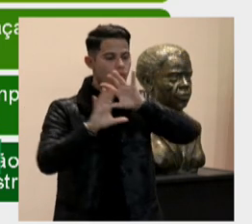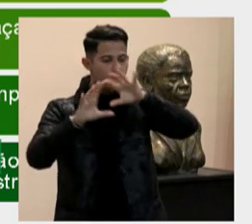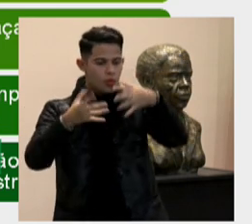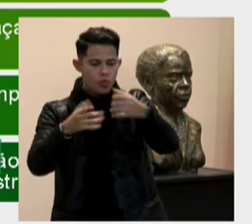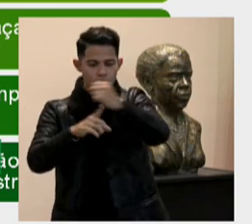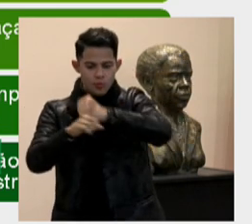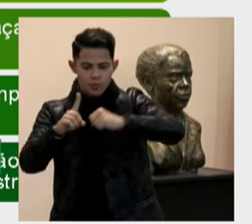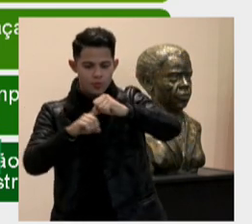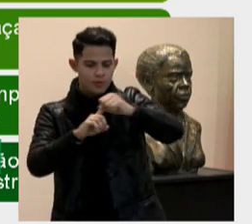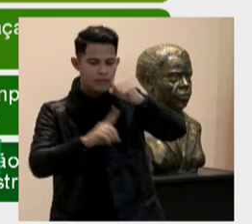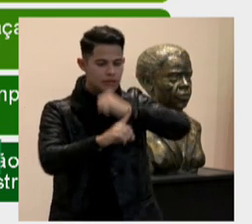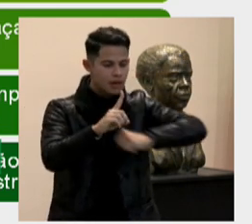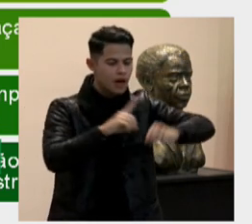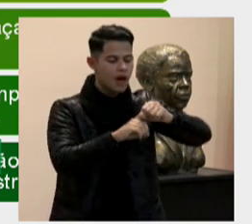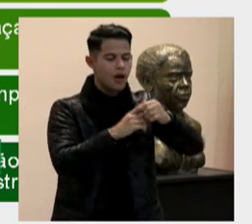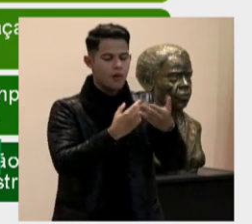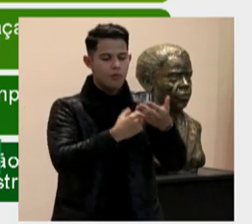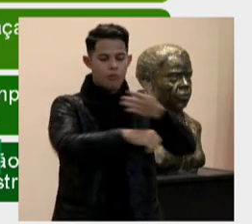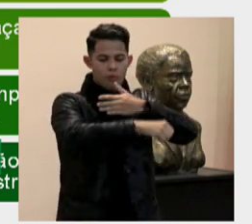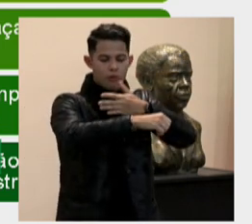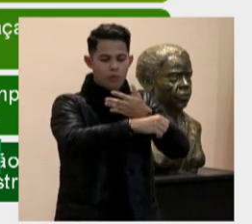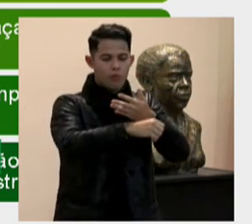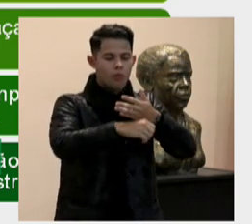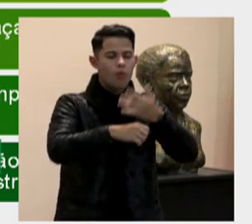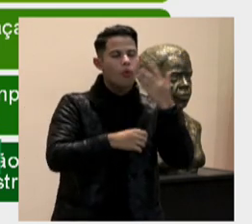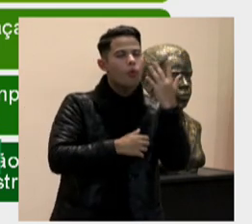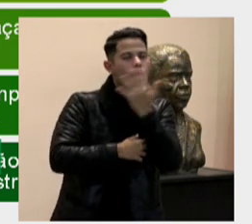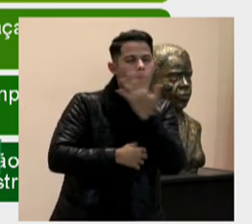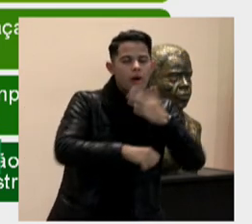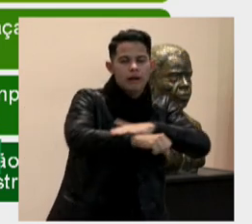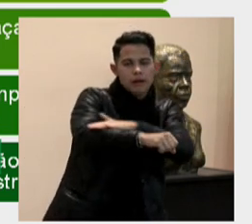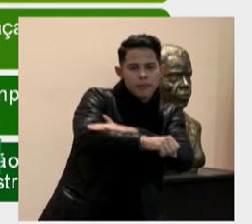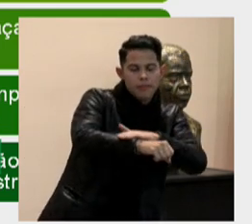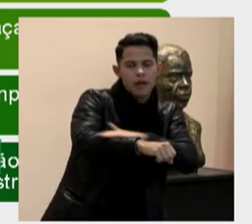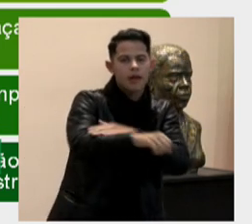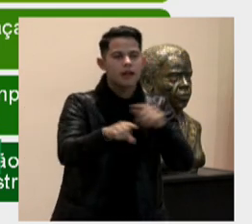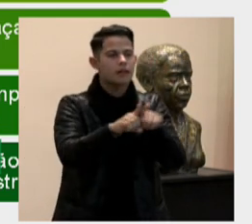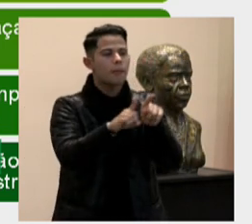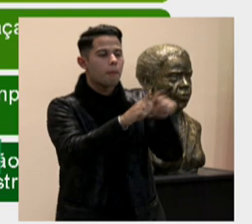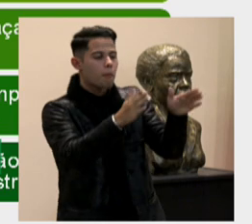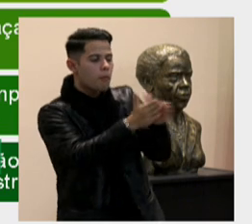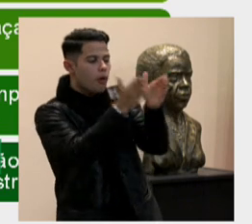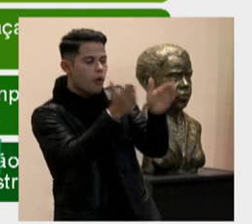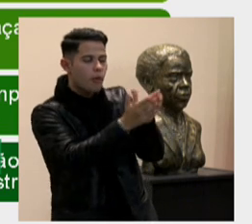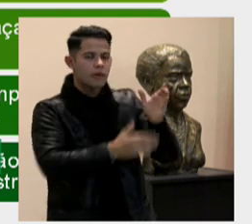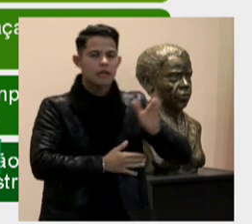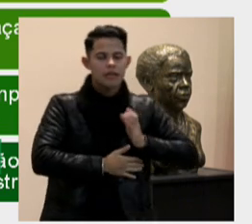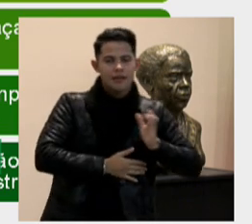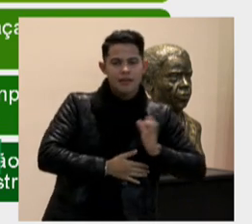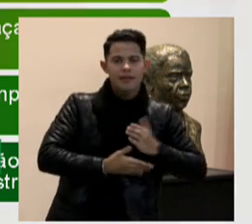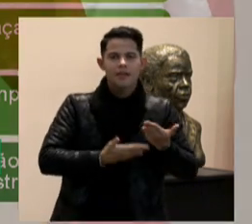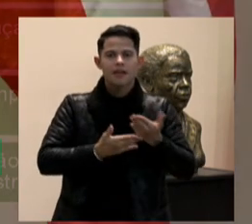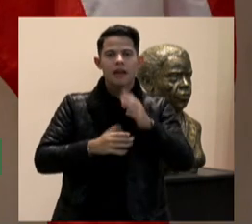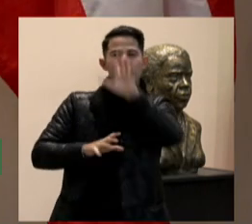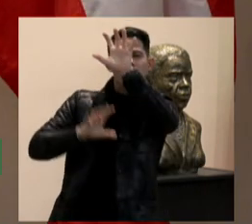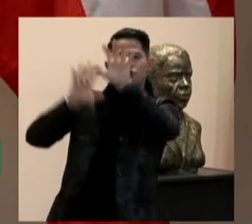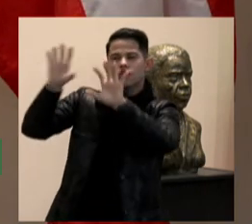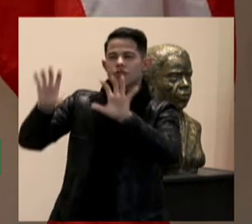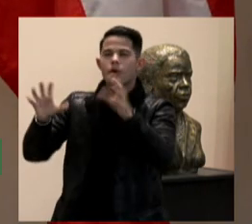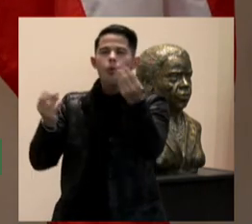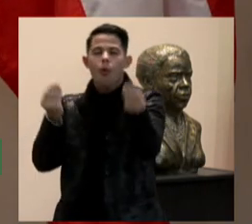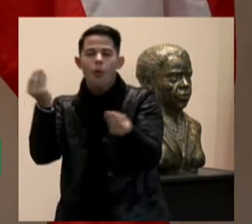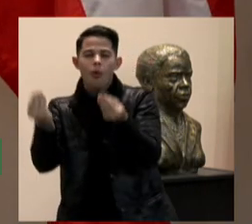por raça, sexo, nível socioeconômico e região. Então, acho que estes três aspectos